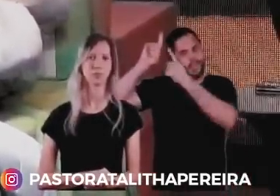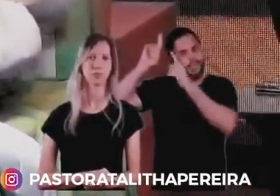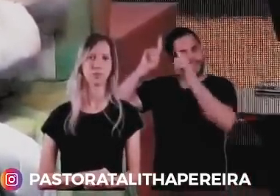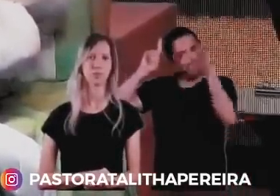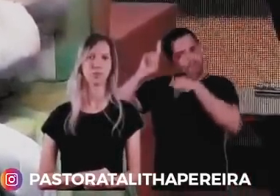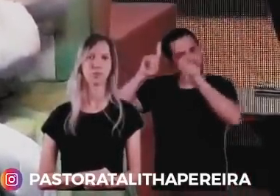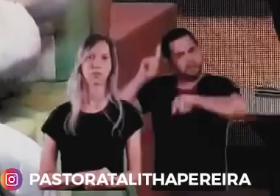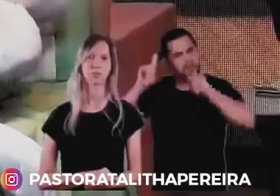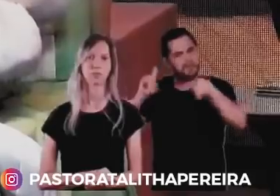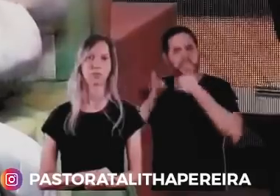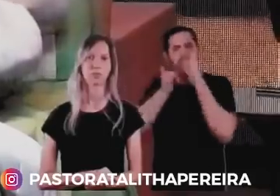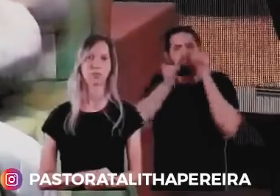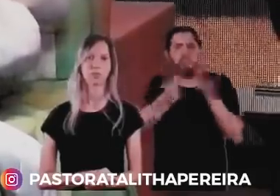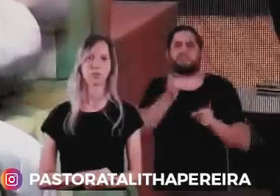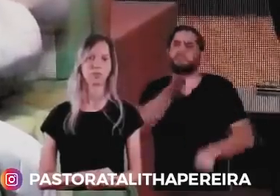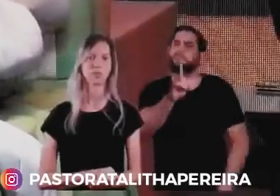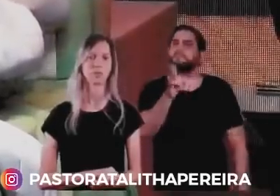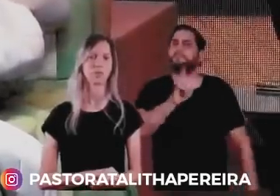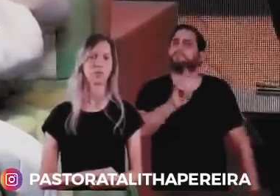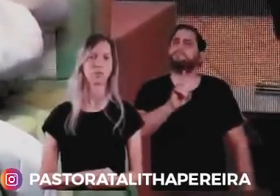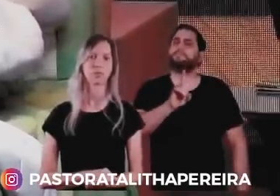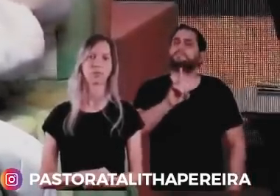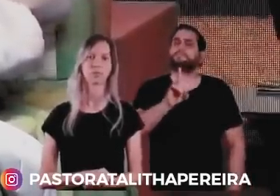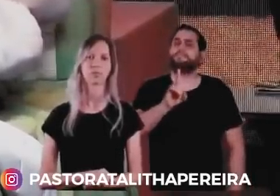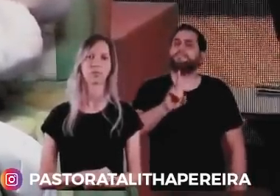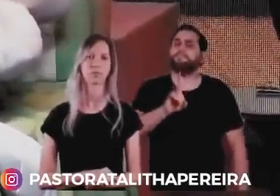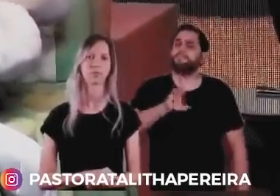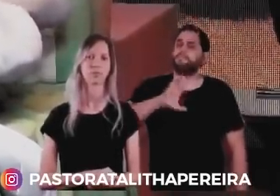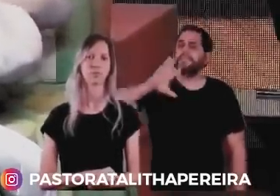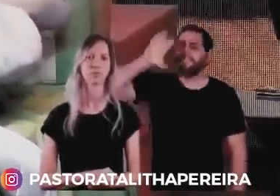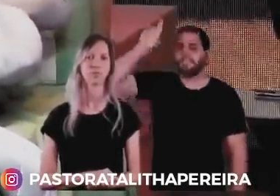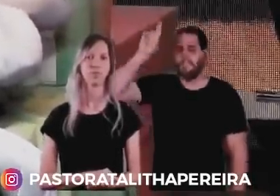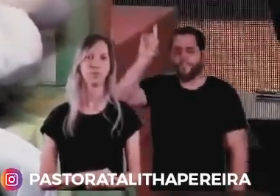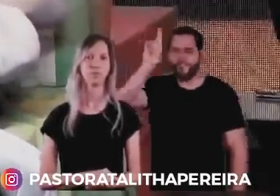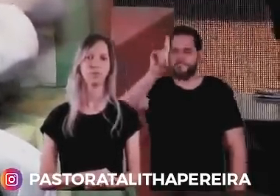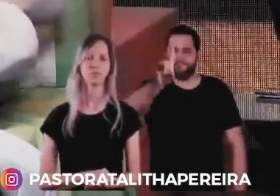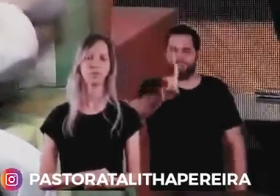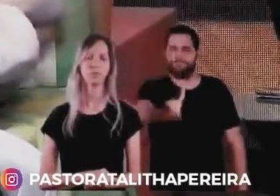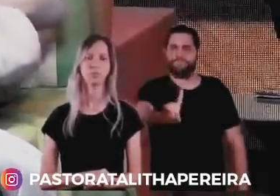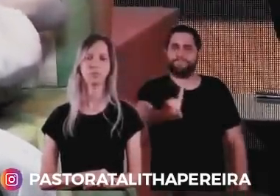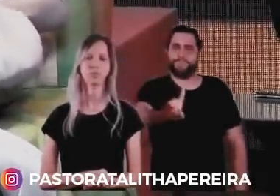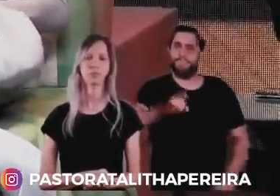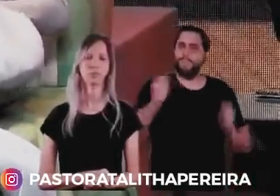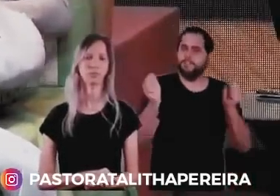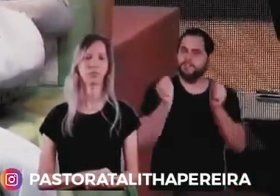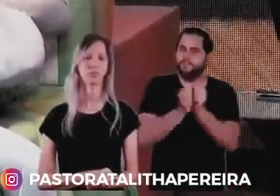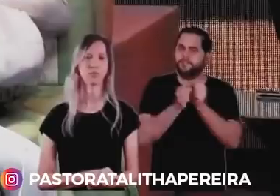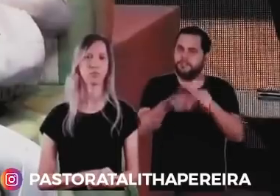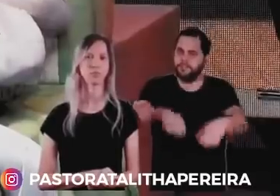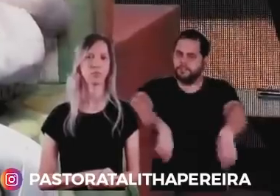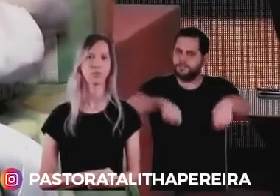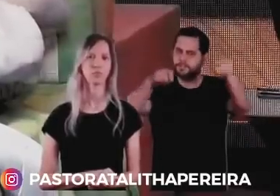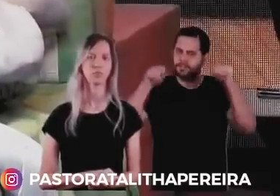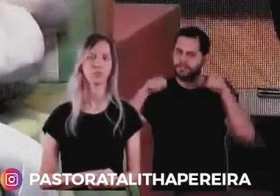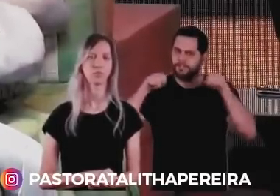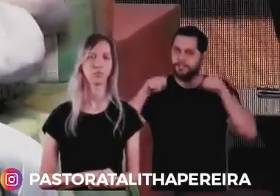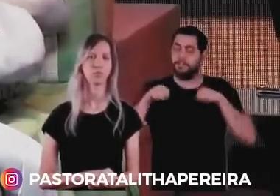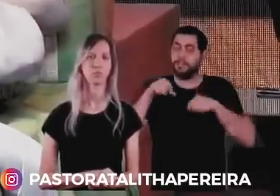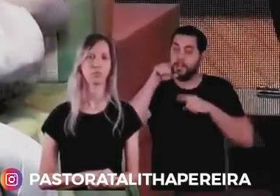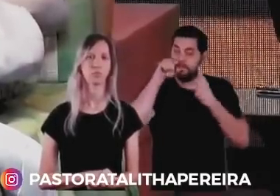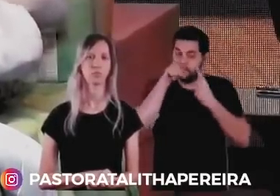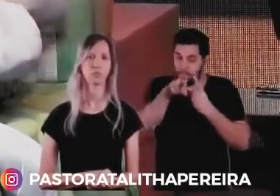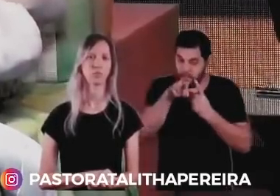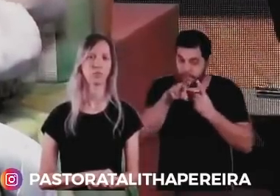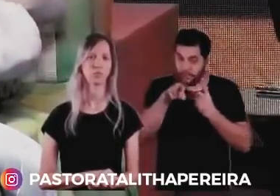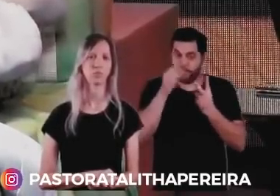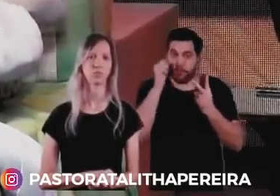ele não vai lhe rejeitar, ele não vai. Ele está no seu quarto, ele está entre os lençóis. Olha, acredite, entre você